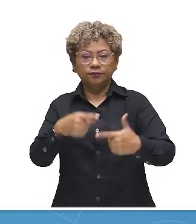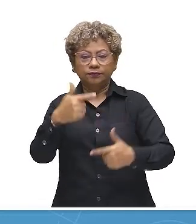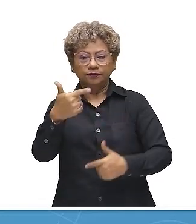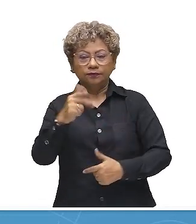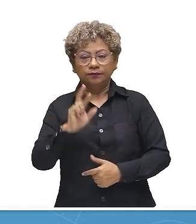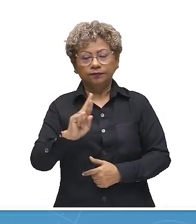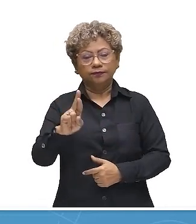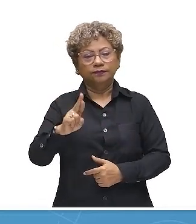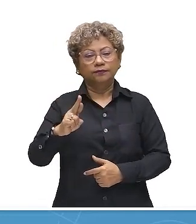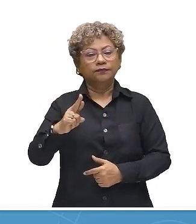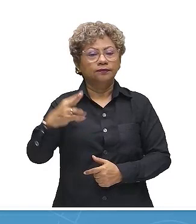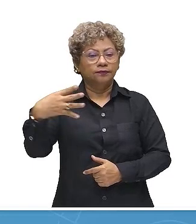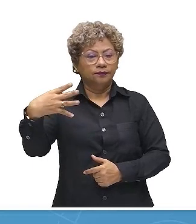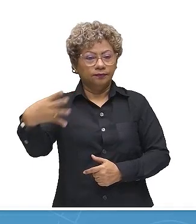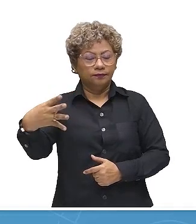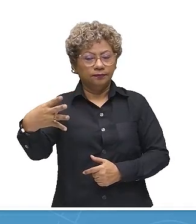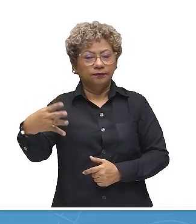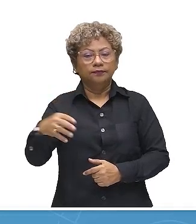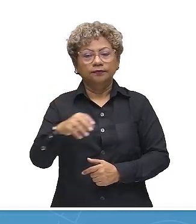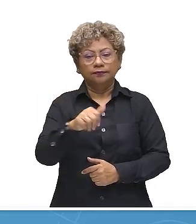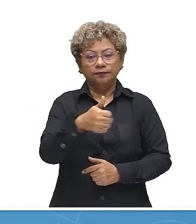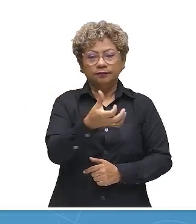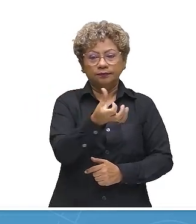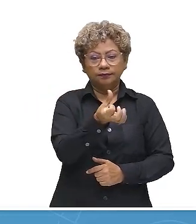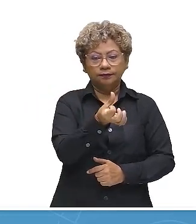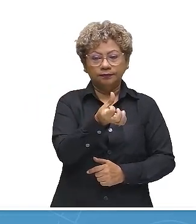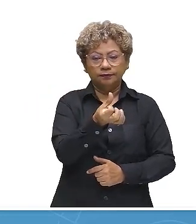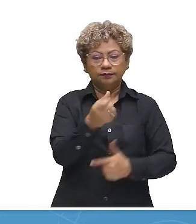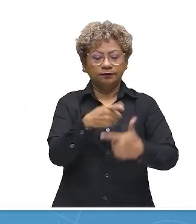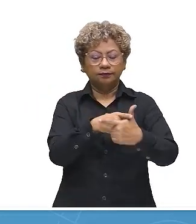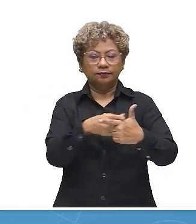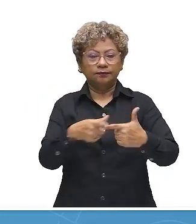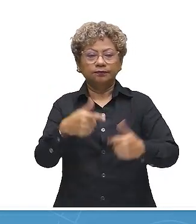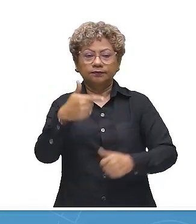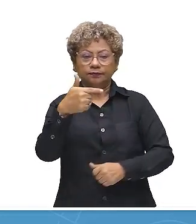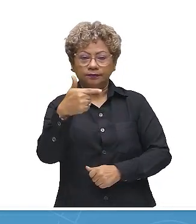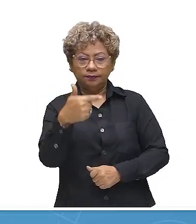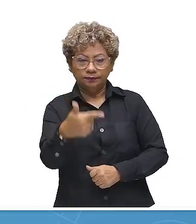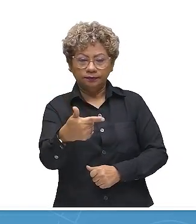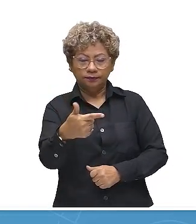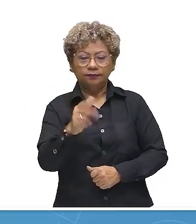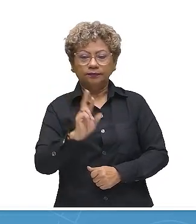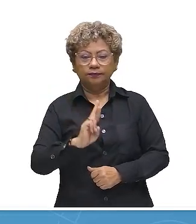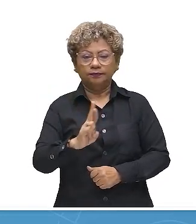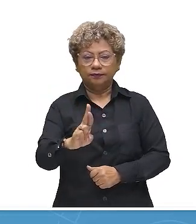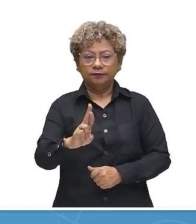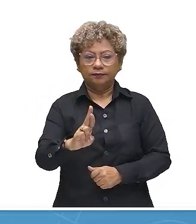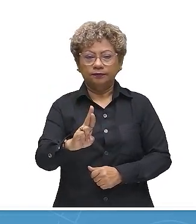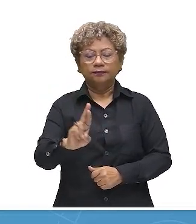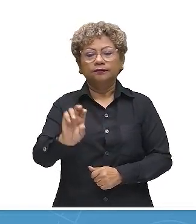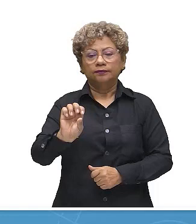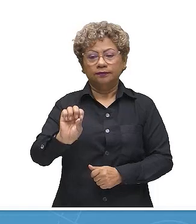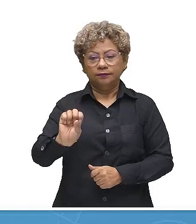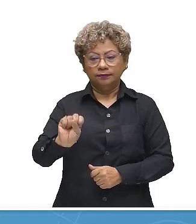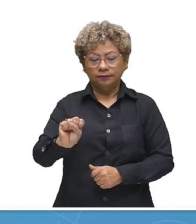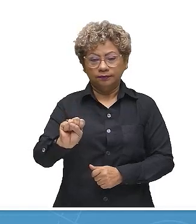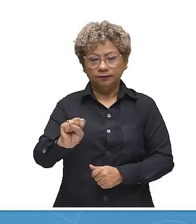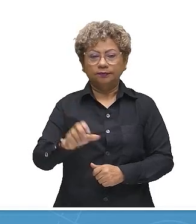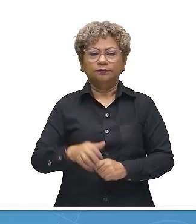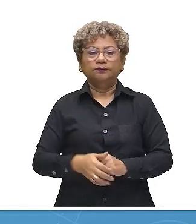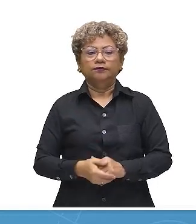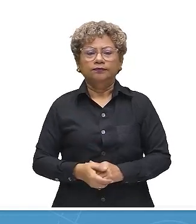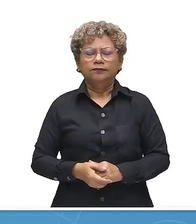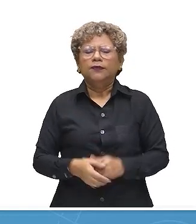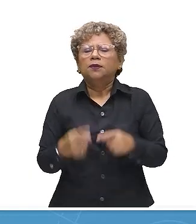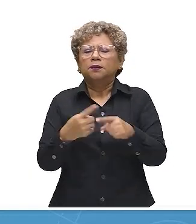numerador, 8, quanto o denominador, 16, por 2. Por que por 2? Porque tanto